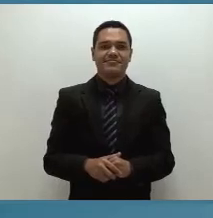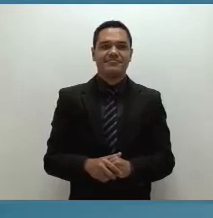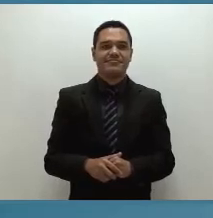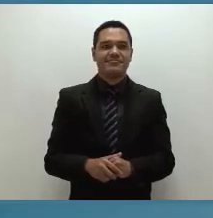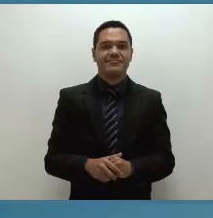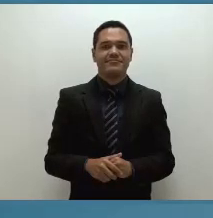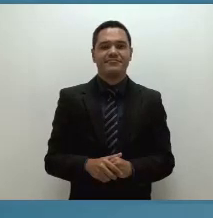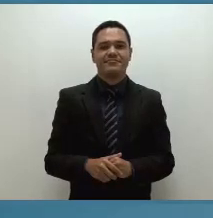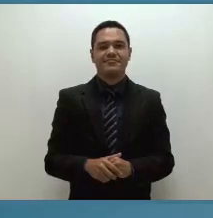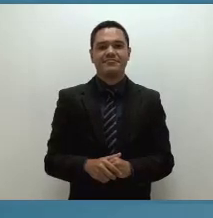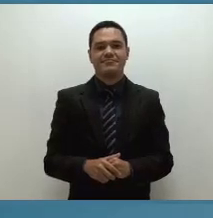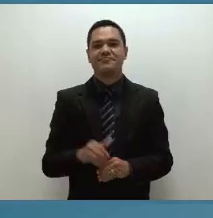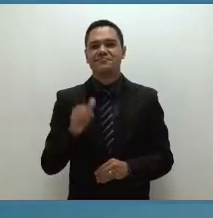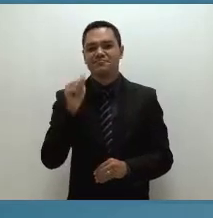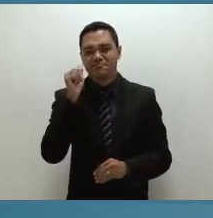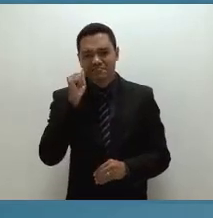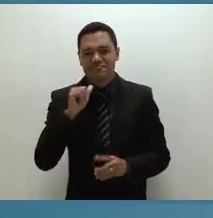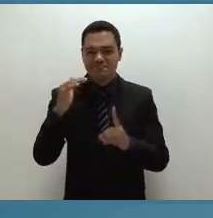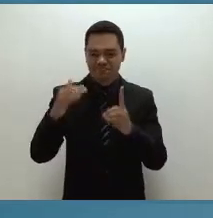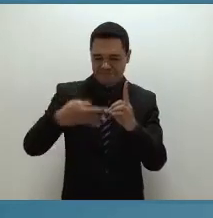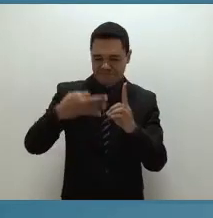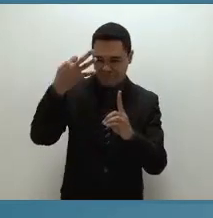Senhoras desembargadoras,